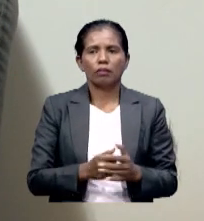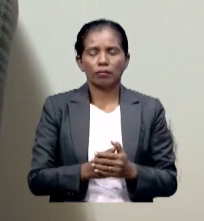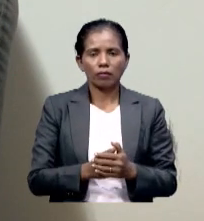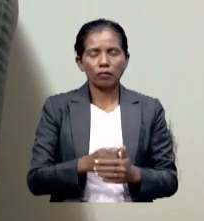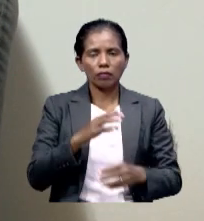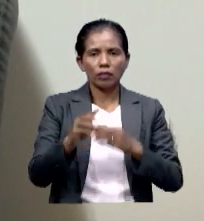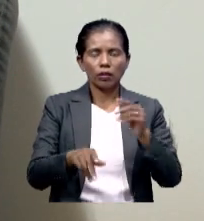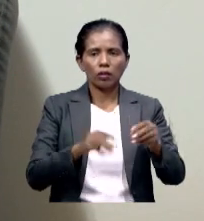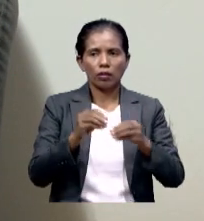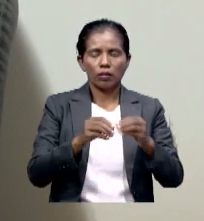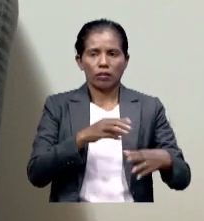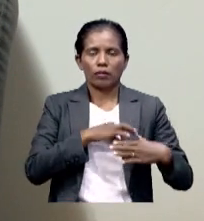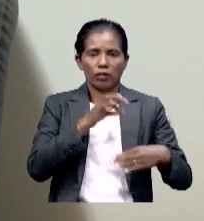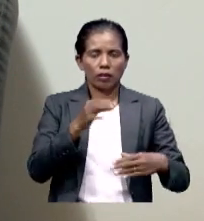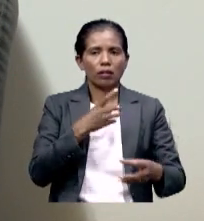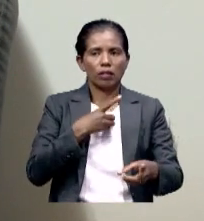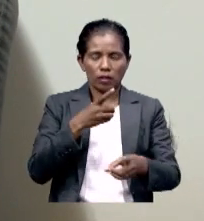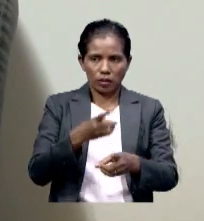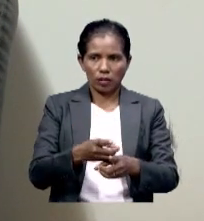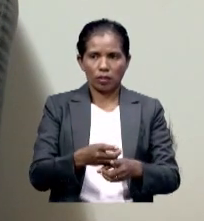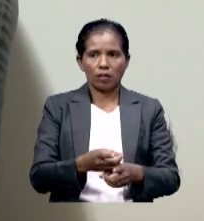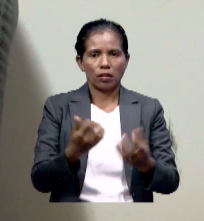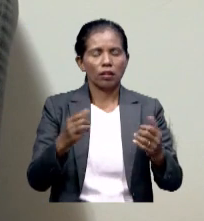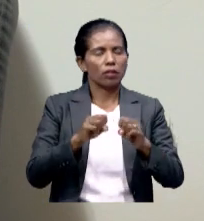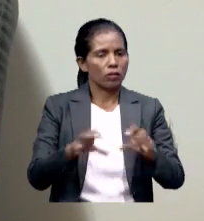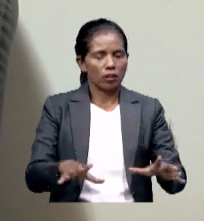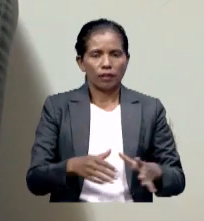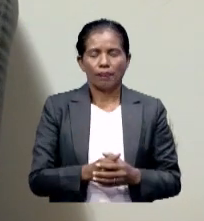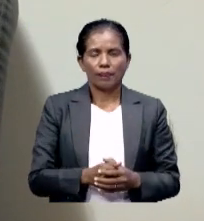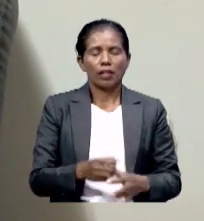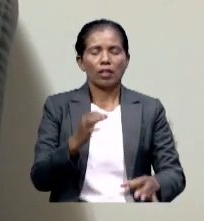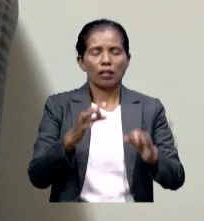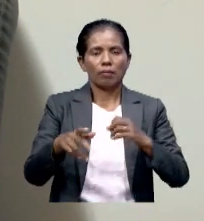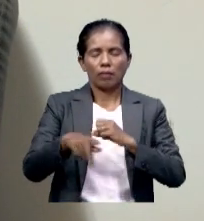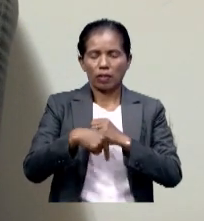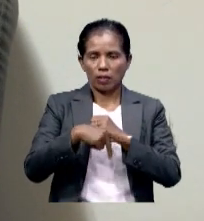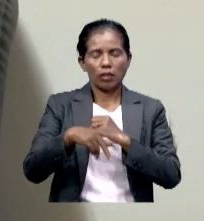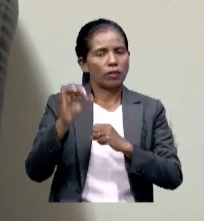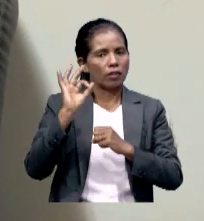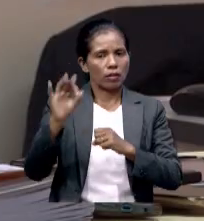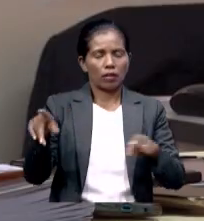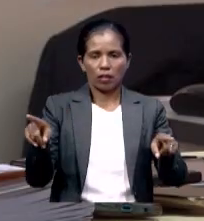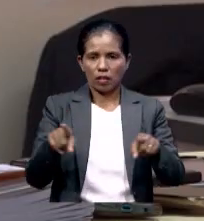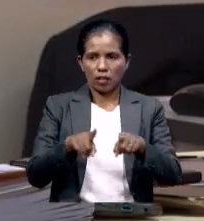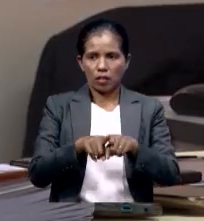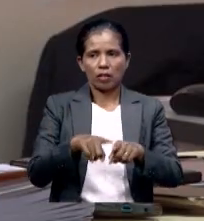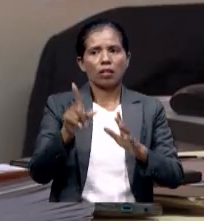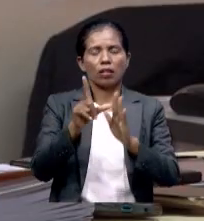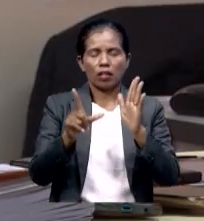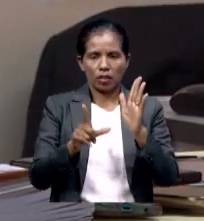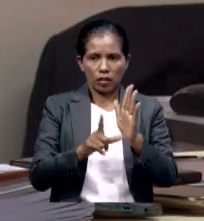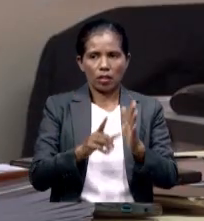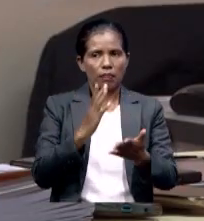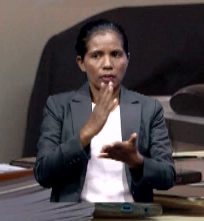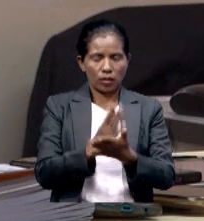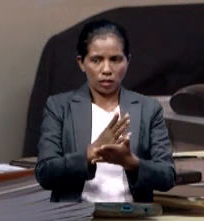beneficiar o cidadania direito, será que ele não está justo? Mas que a bancada Fretilin mostra no der proponente da lei medida prevenção